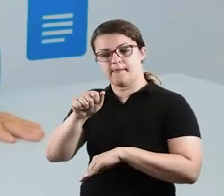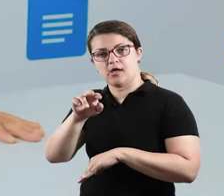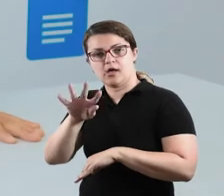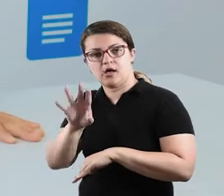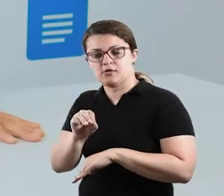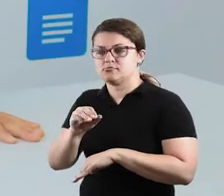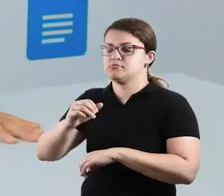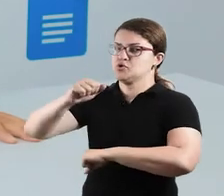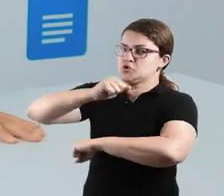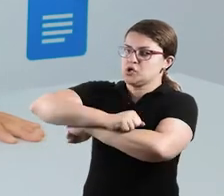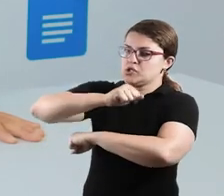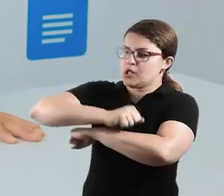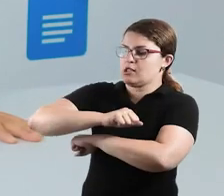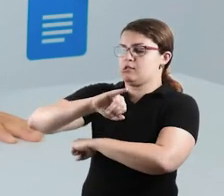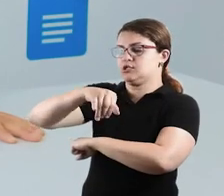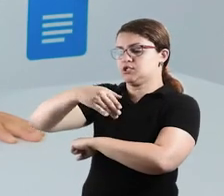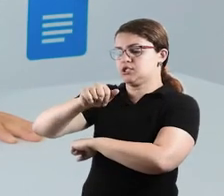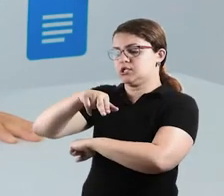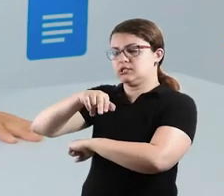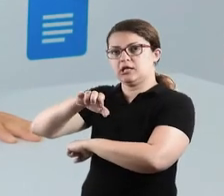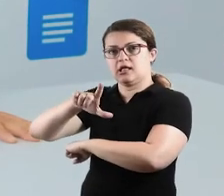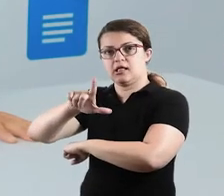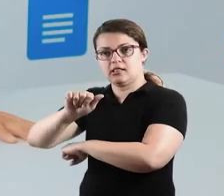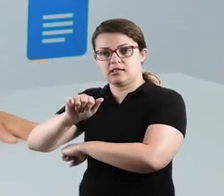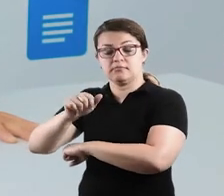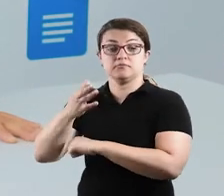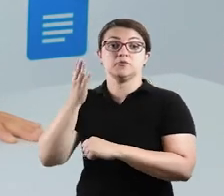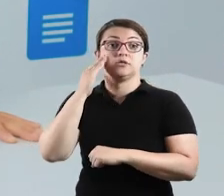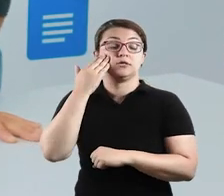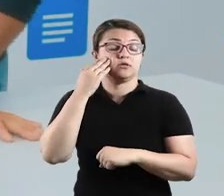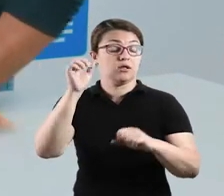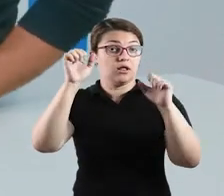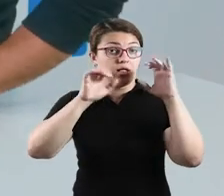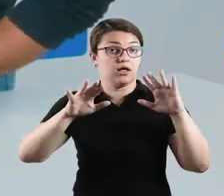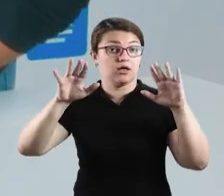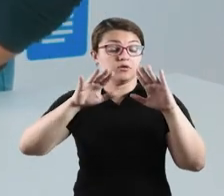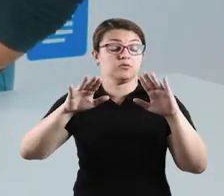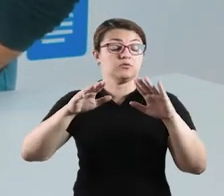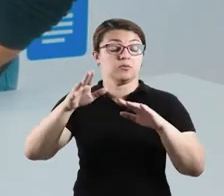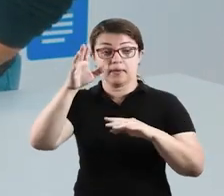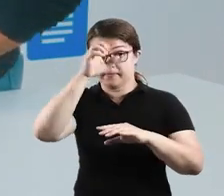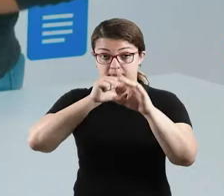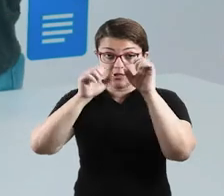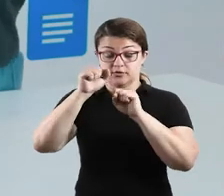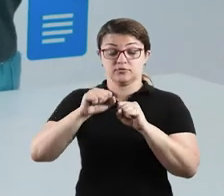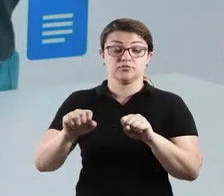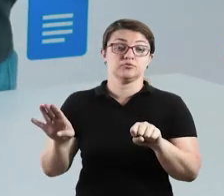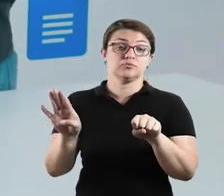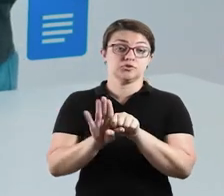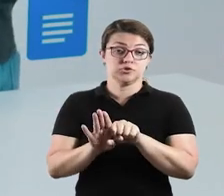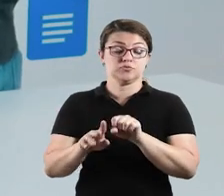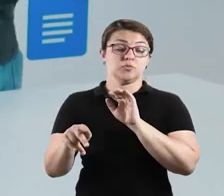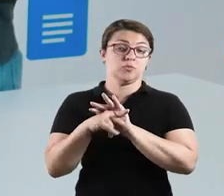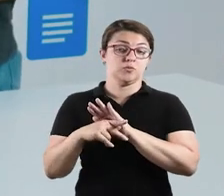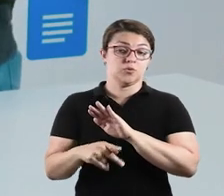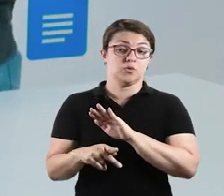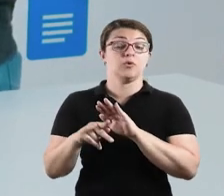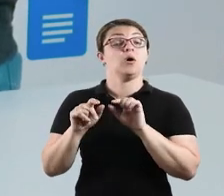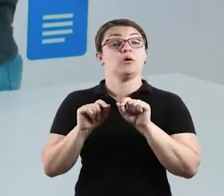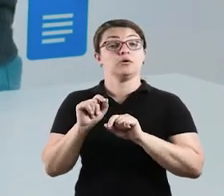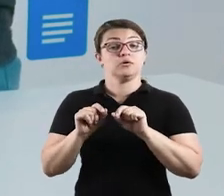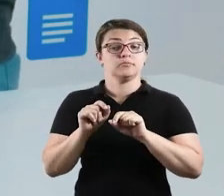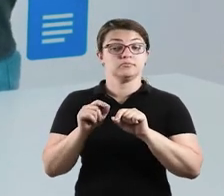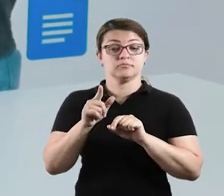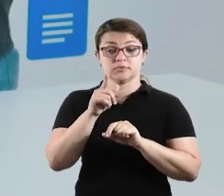entendo melhor o substantivo comum quando eu aprendo o próprio. Olha só. Substantivo próprio,